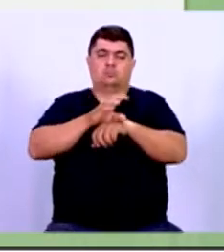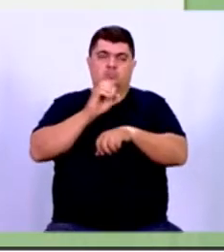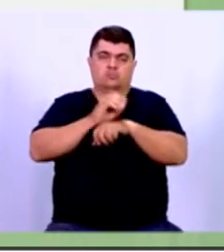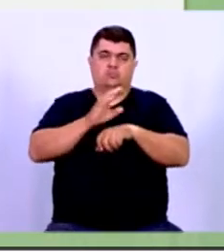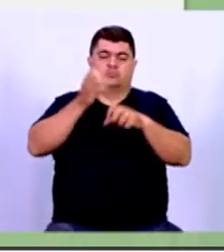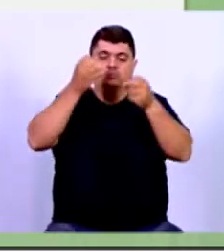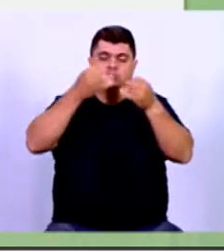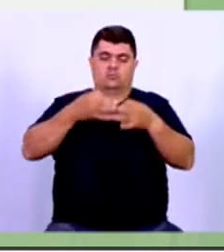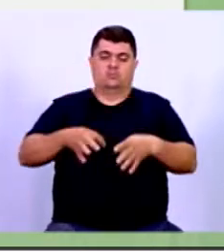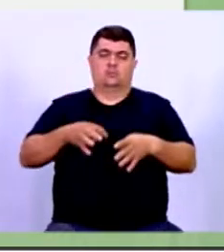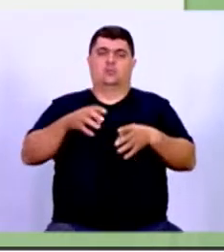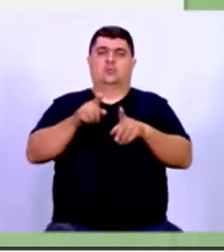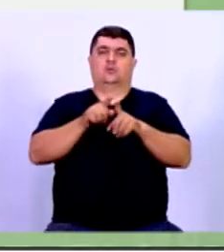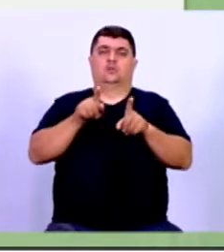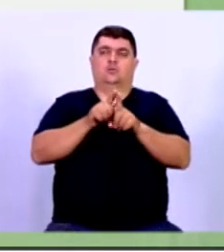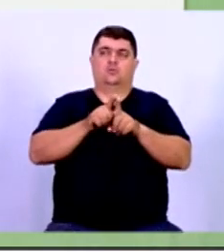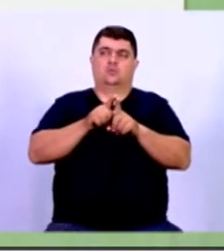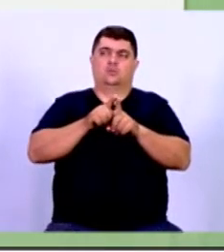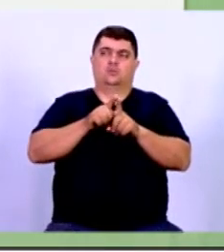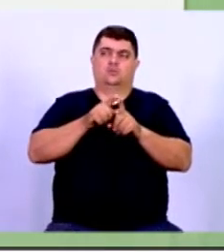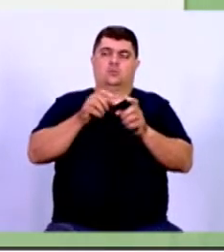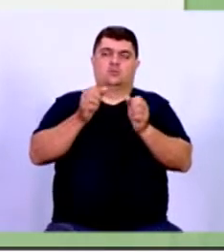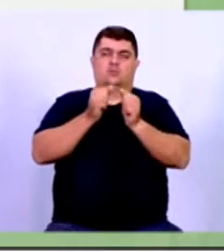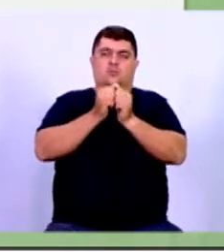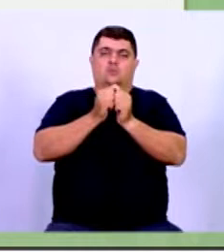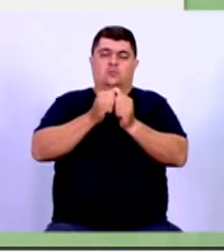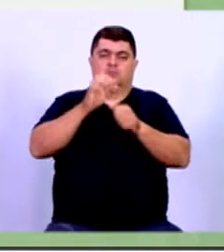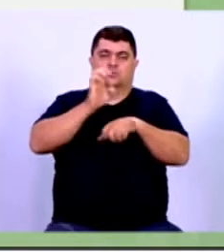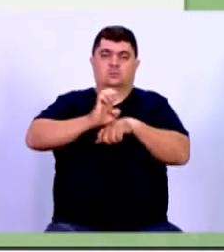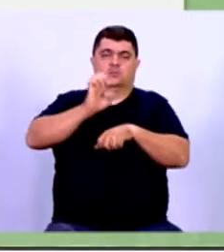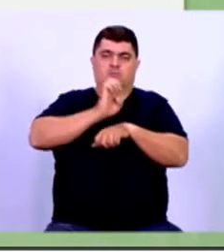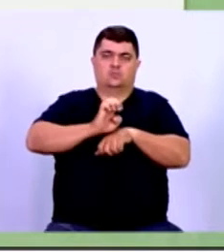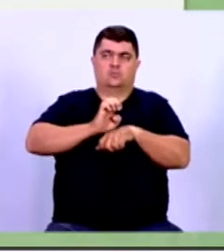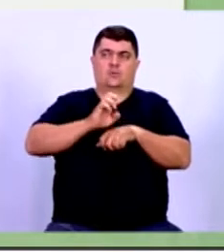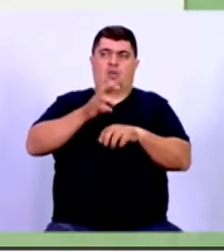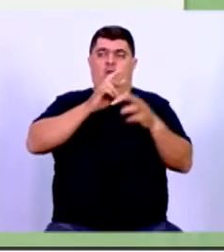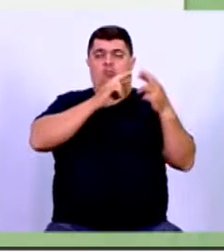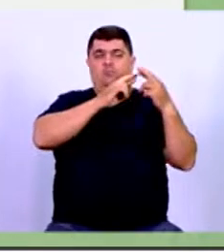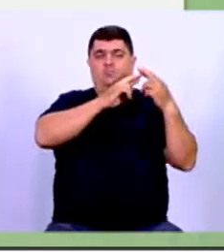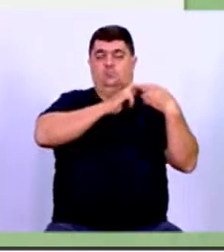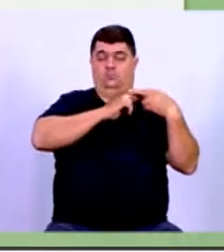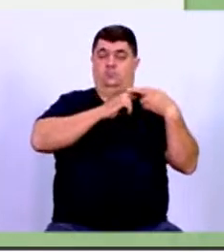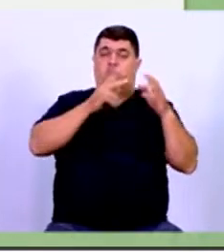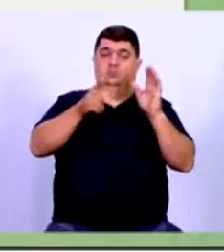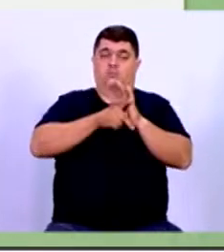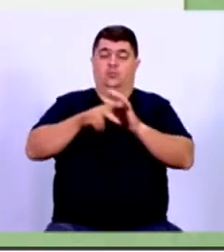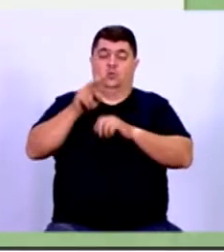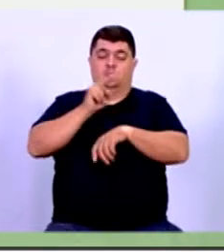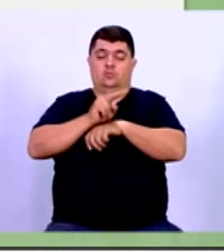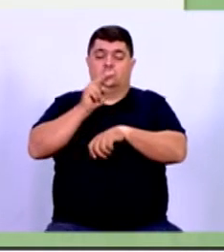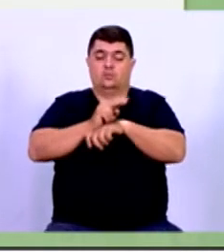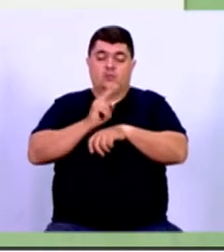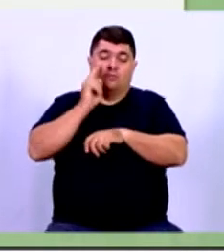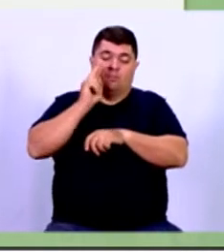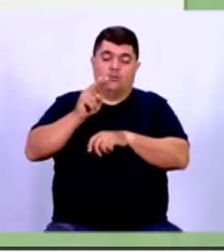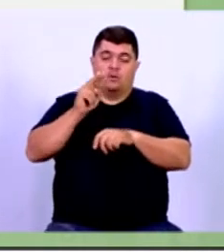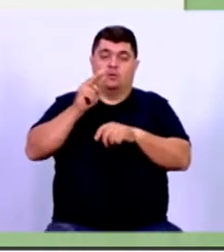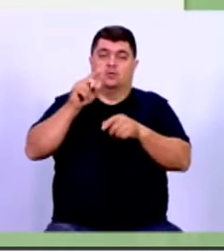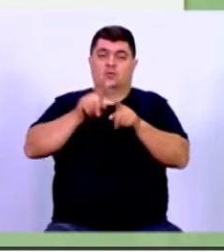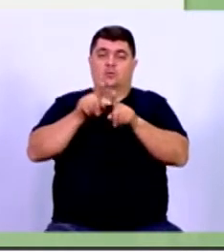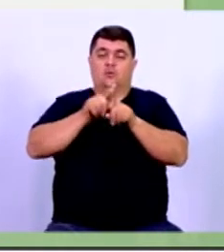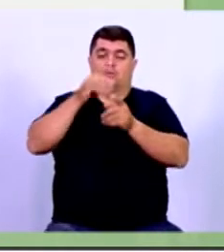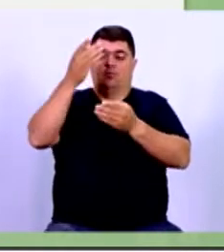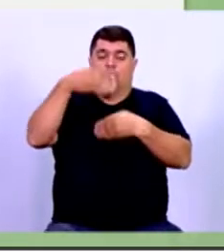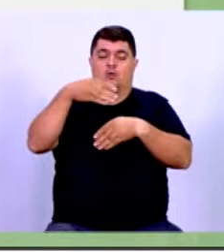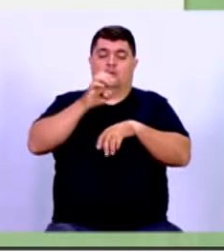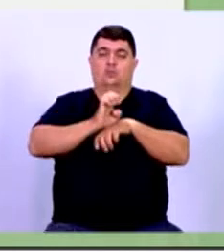bem como da área que ele vai desenvolver o estágio. Então, ele é responsável pelo acompanhamento e avaliação do estagiário.